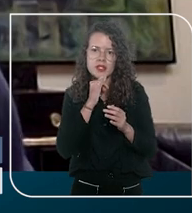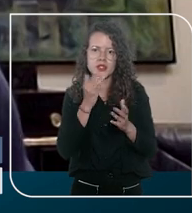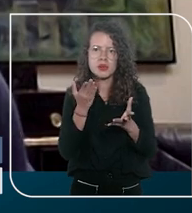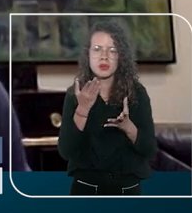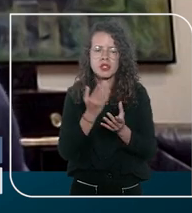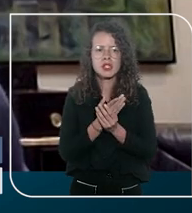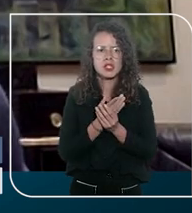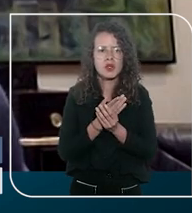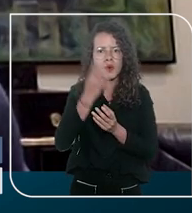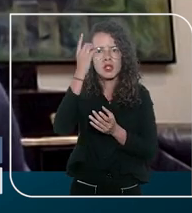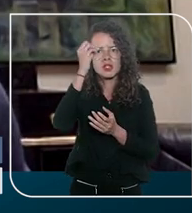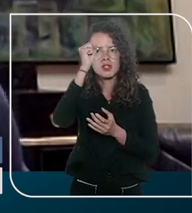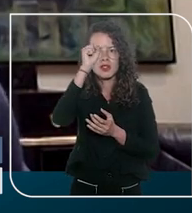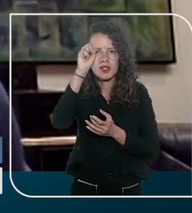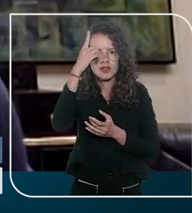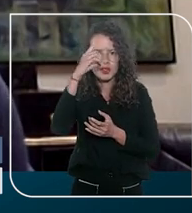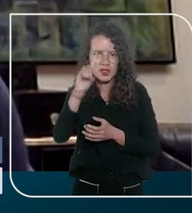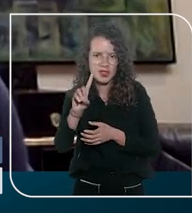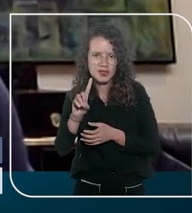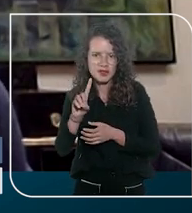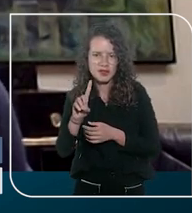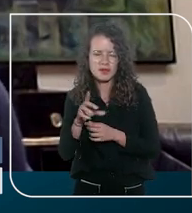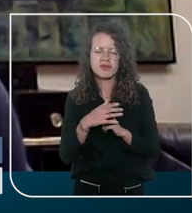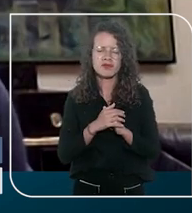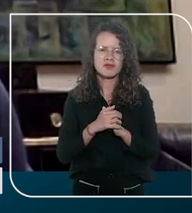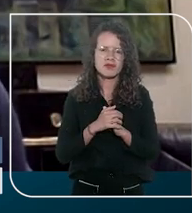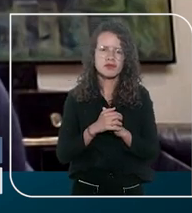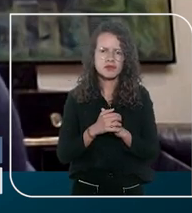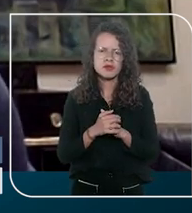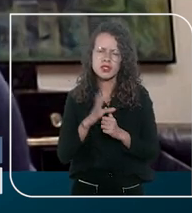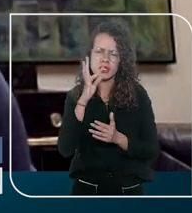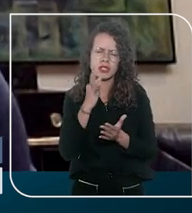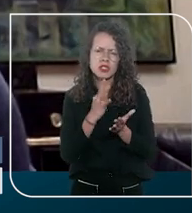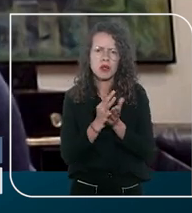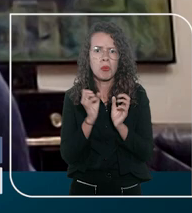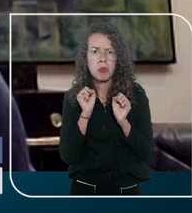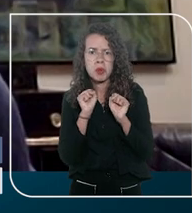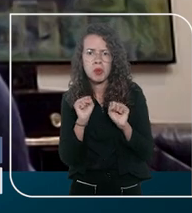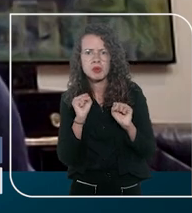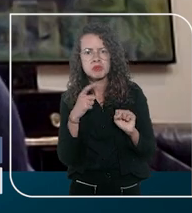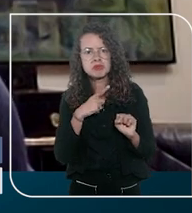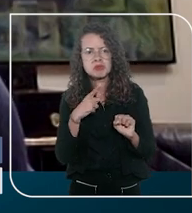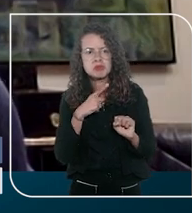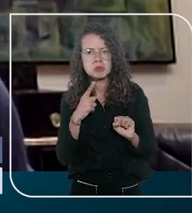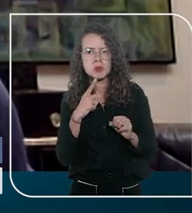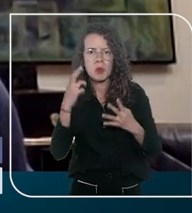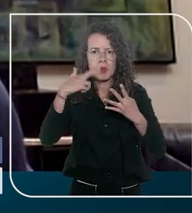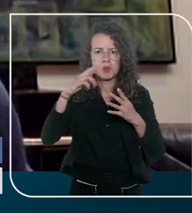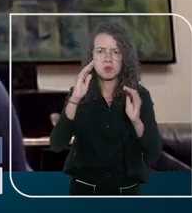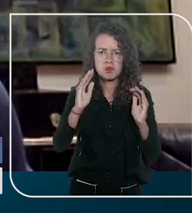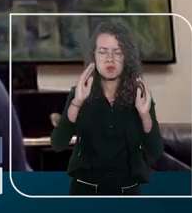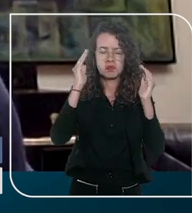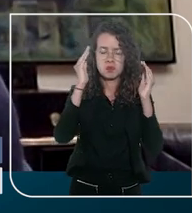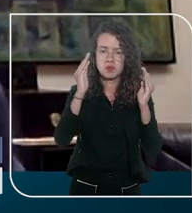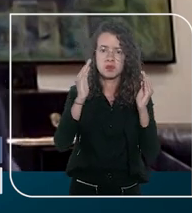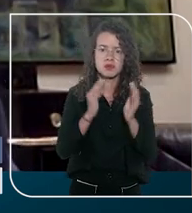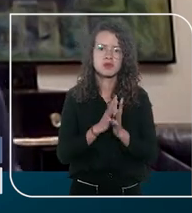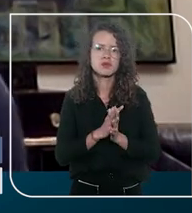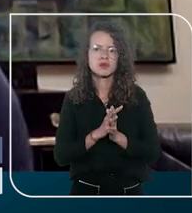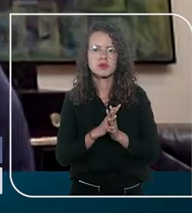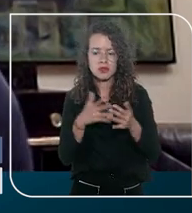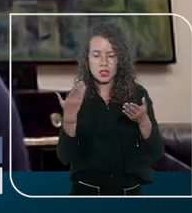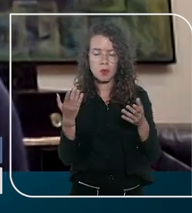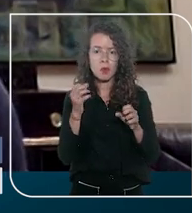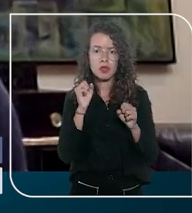oitavo dia, tá? Que em tese também poderia ser interposto o recurso extraordinário. Como há